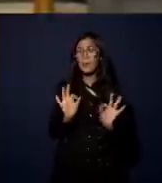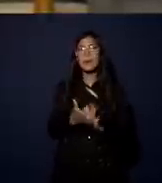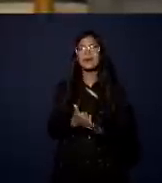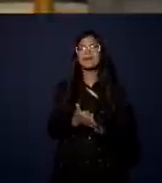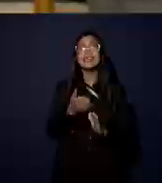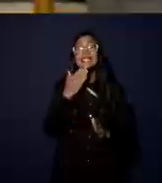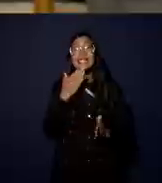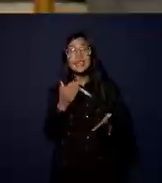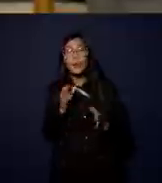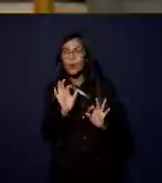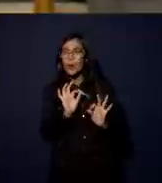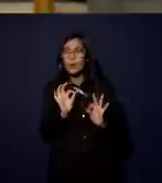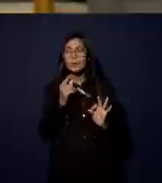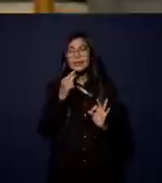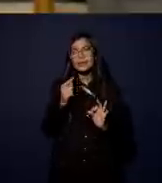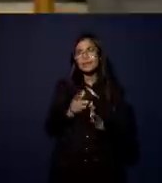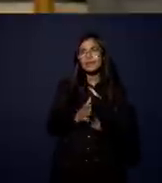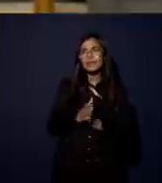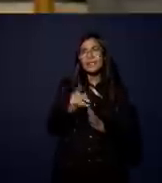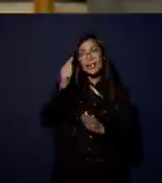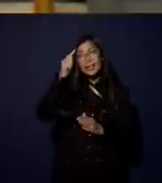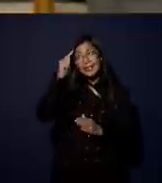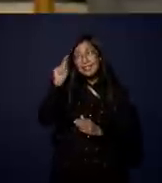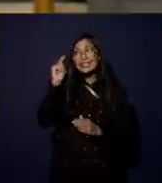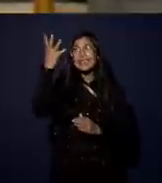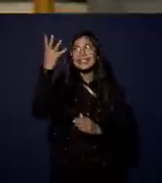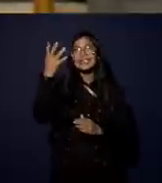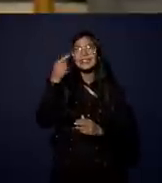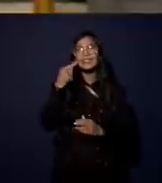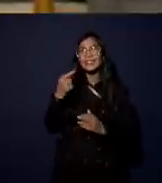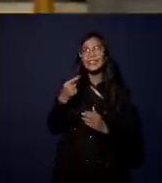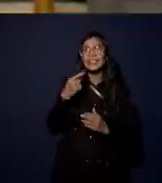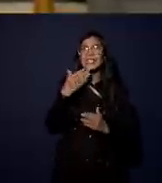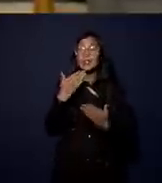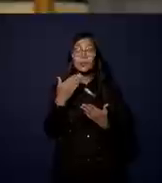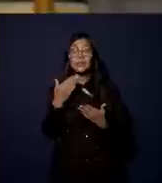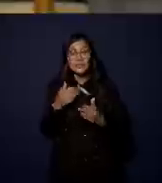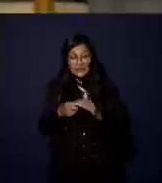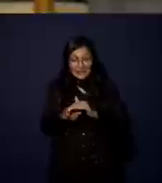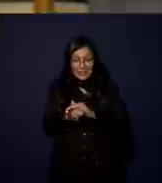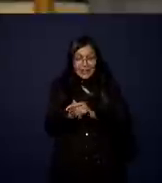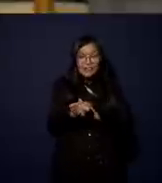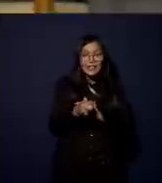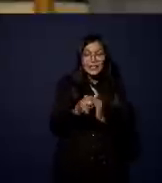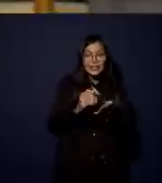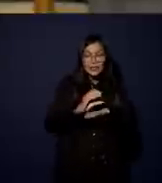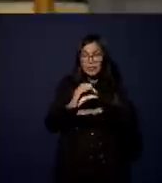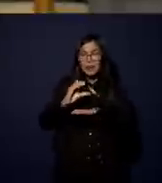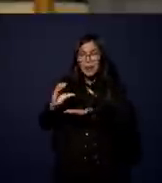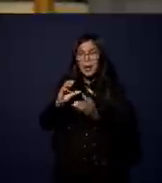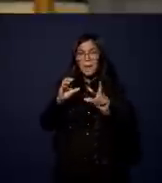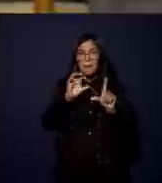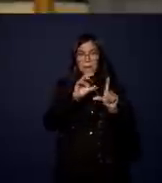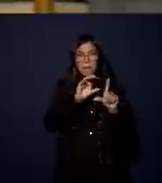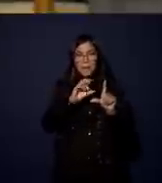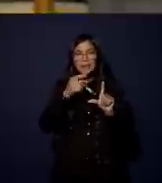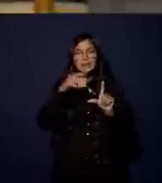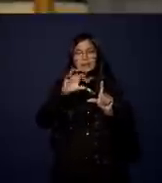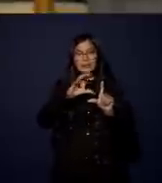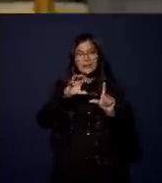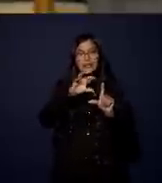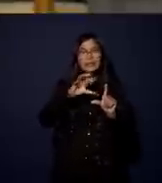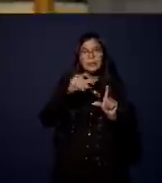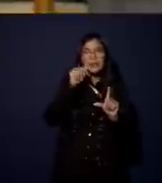é natural que existam investimento nesses players nas suas fortalezas